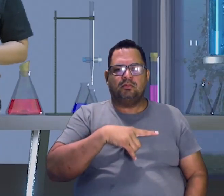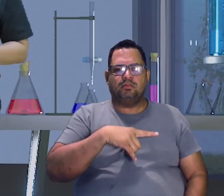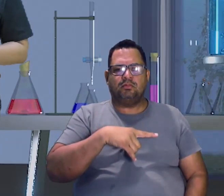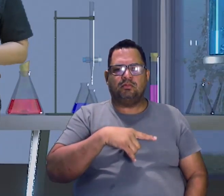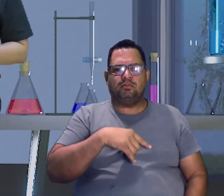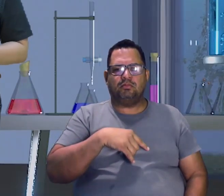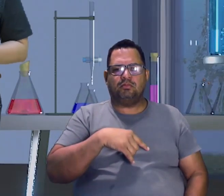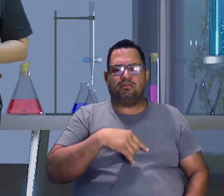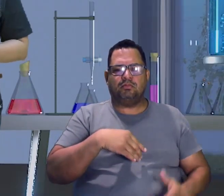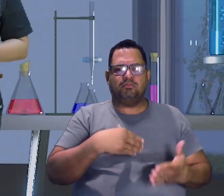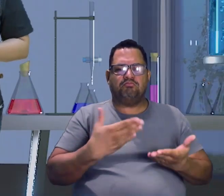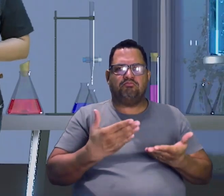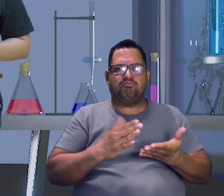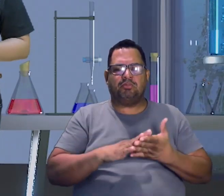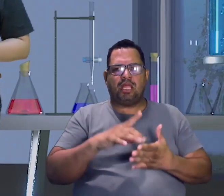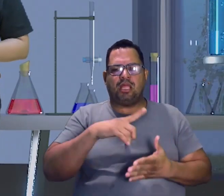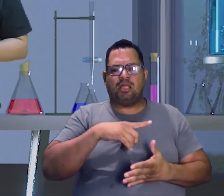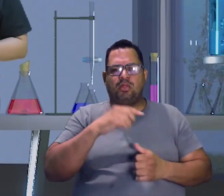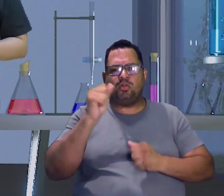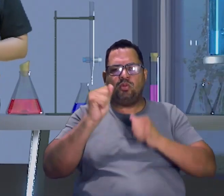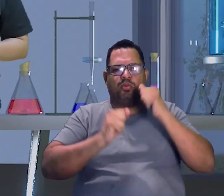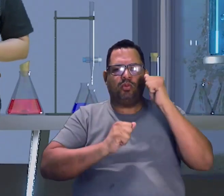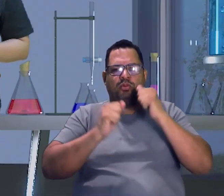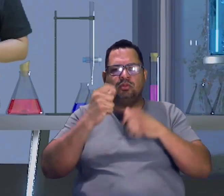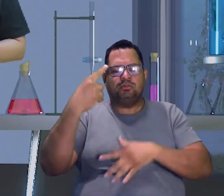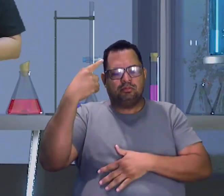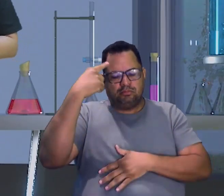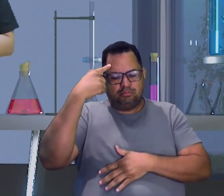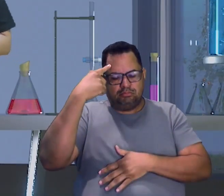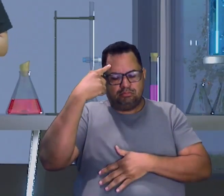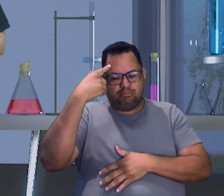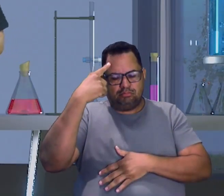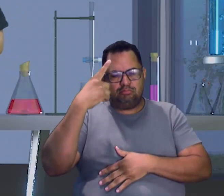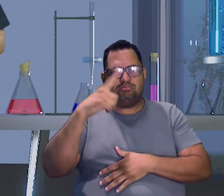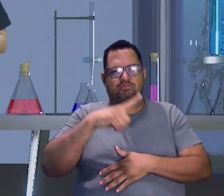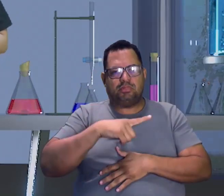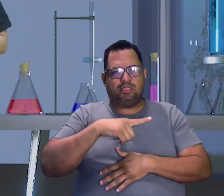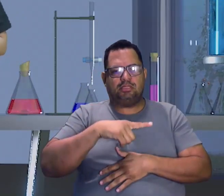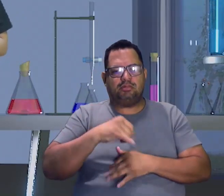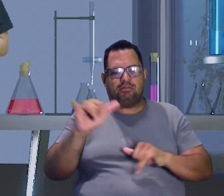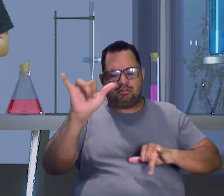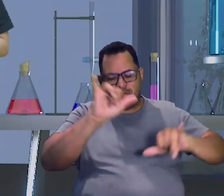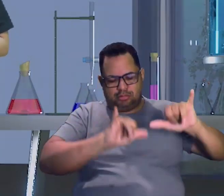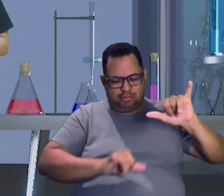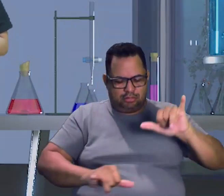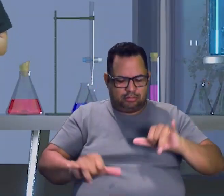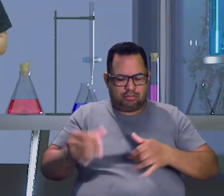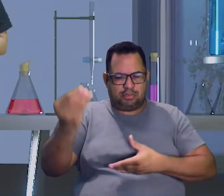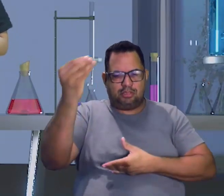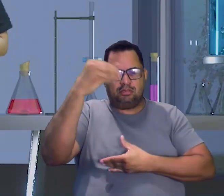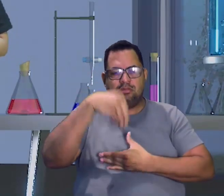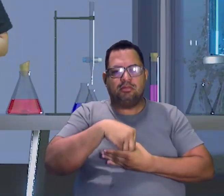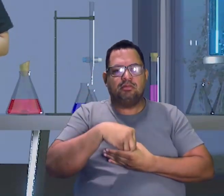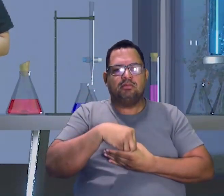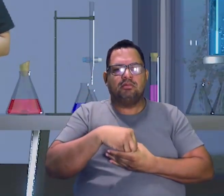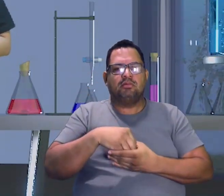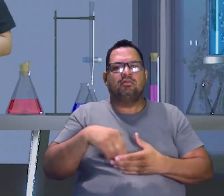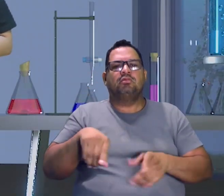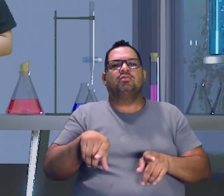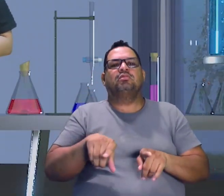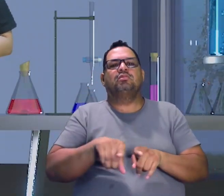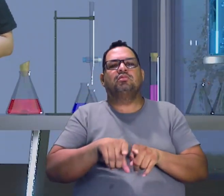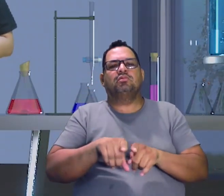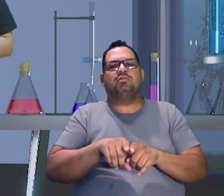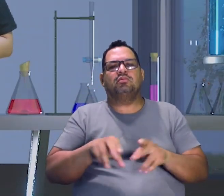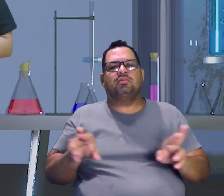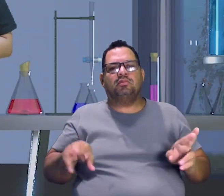qualquer indústria que você pensar, meu caro aluno, ela envolve processos químicos. E aí envolve reações químicas, envolve